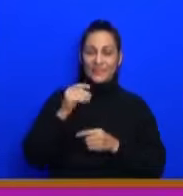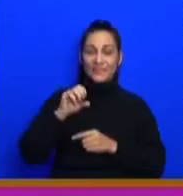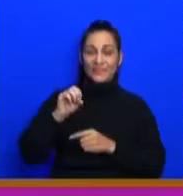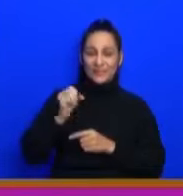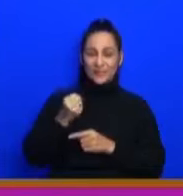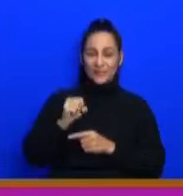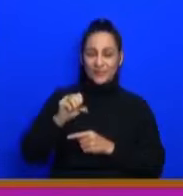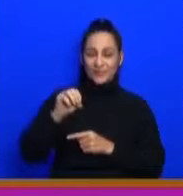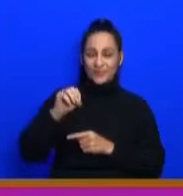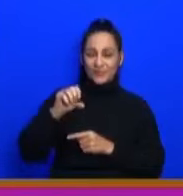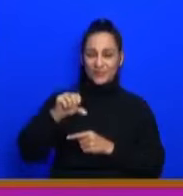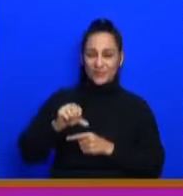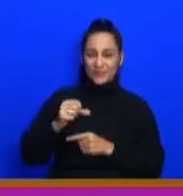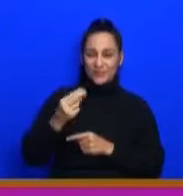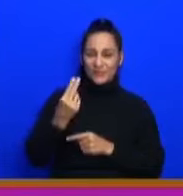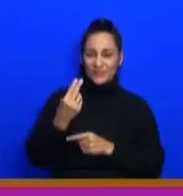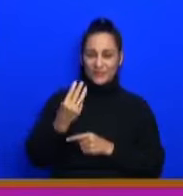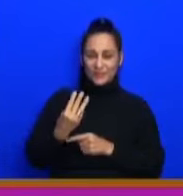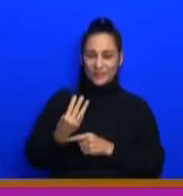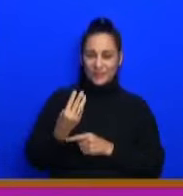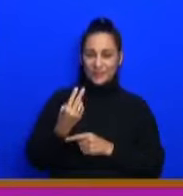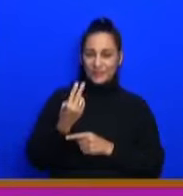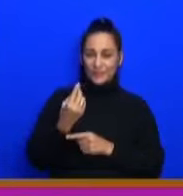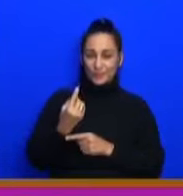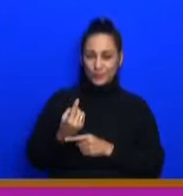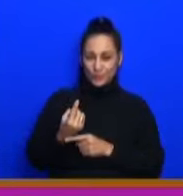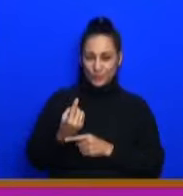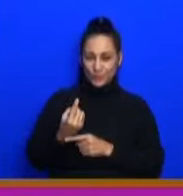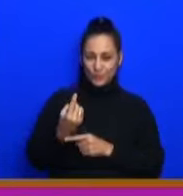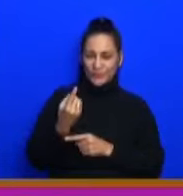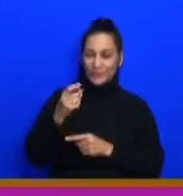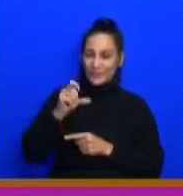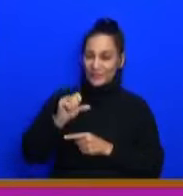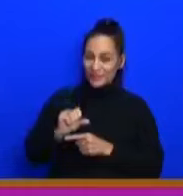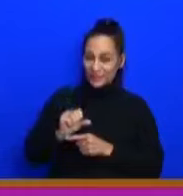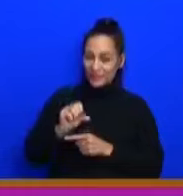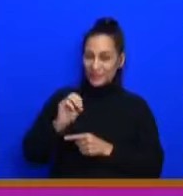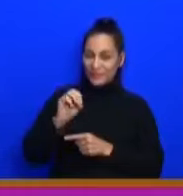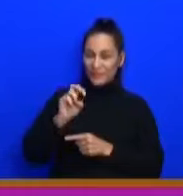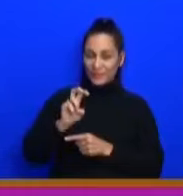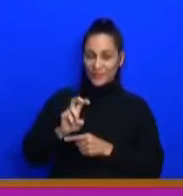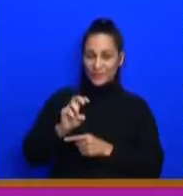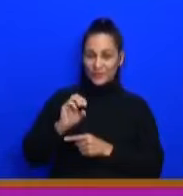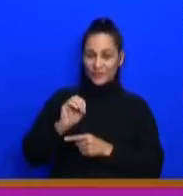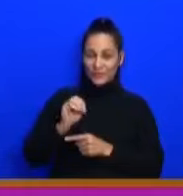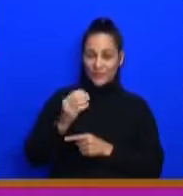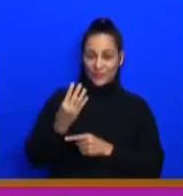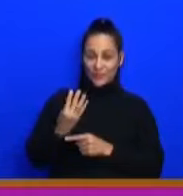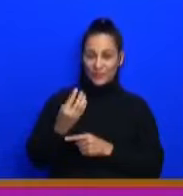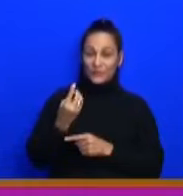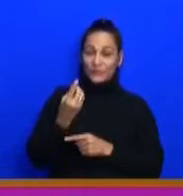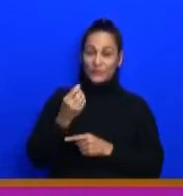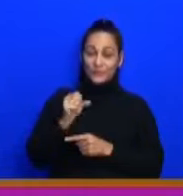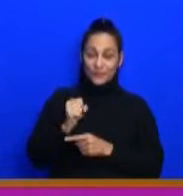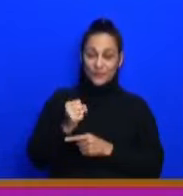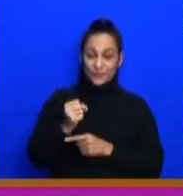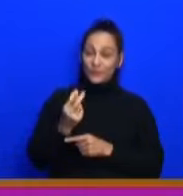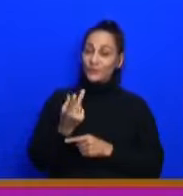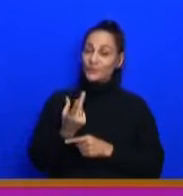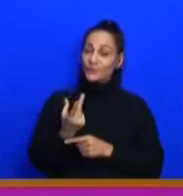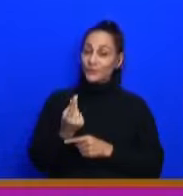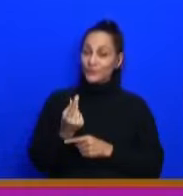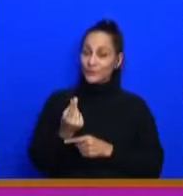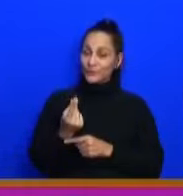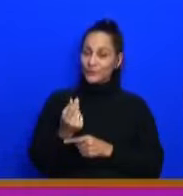08, 09, 23, 21, 19, 05, 04,